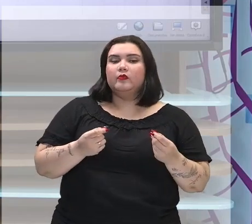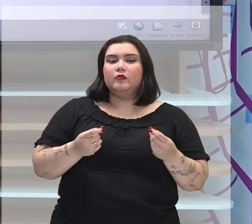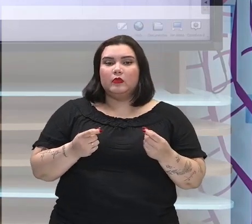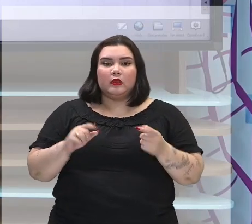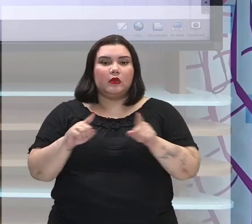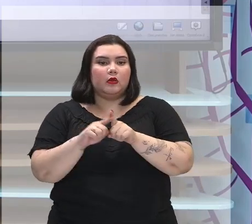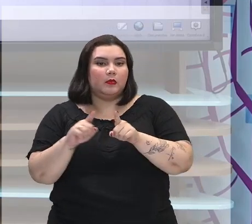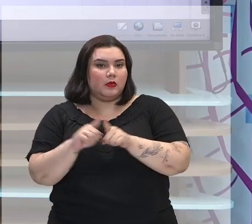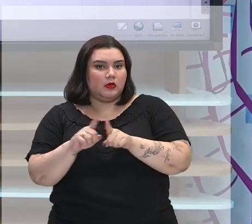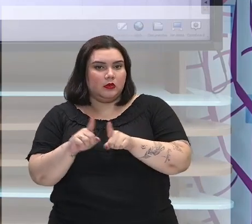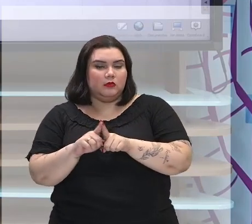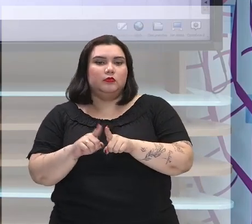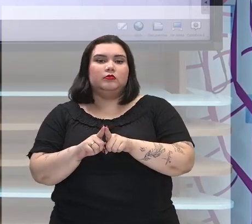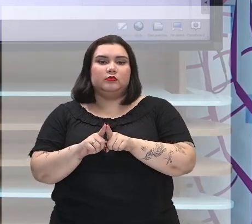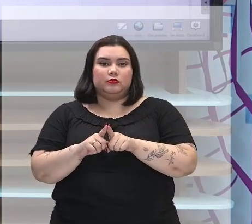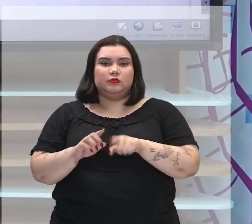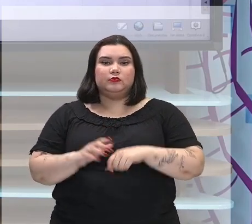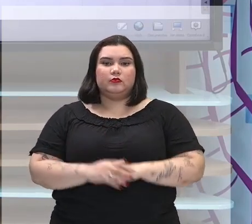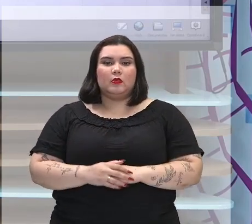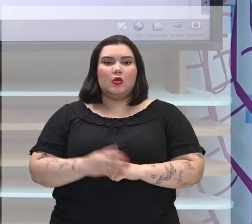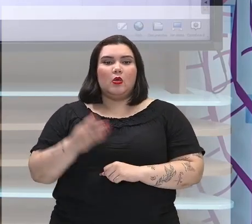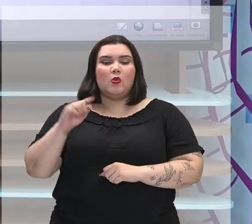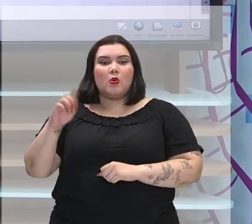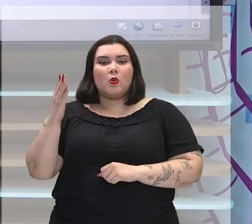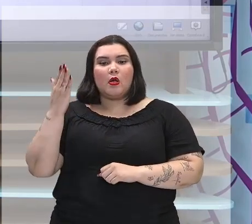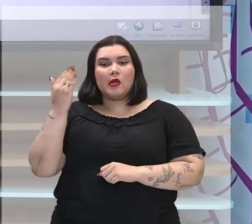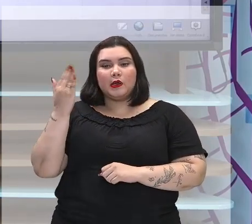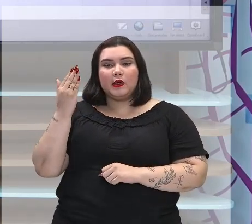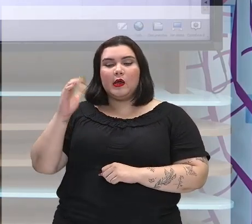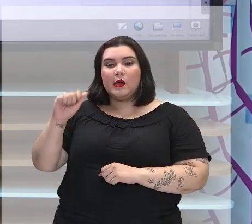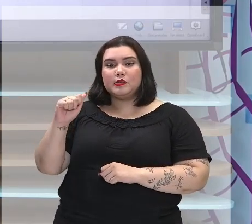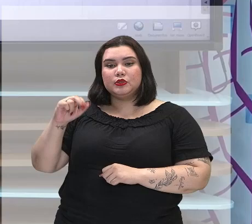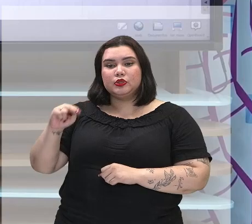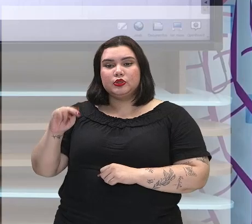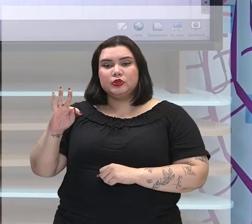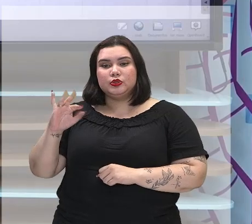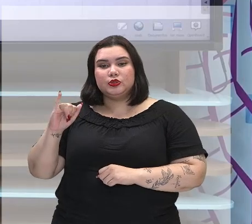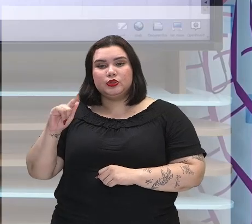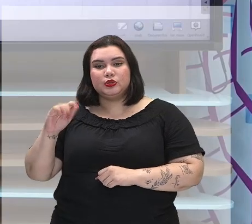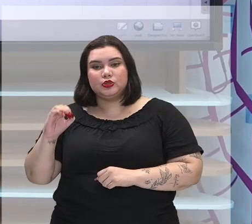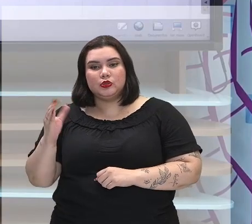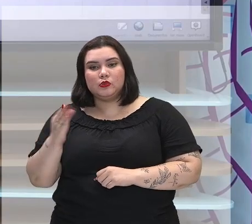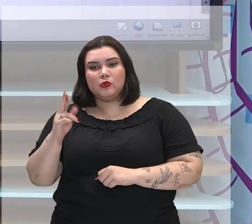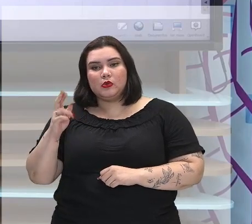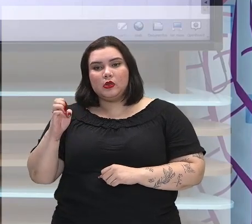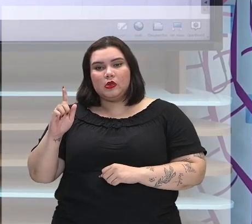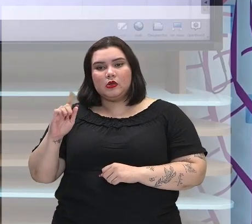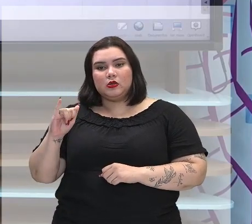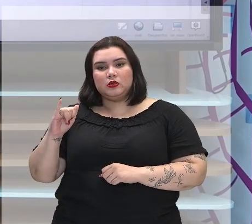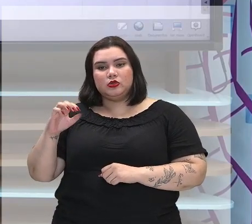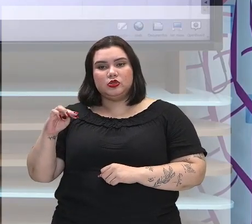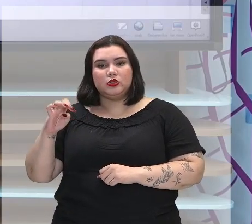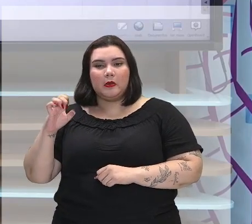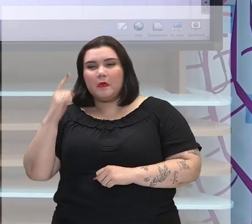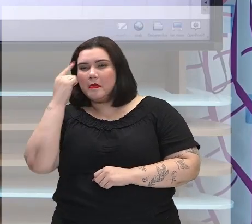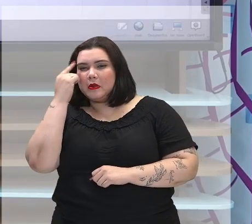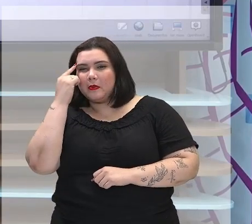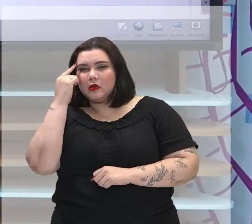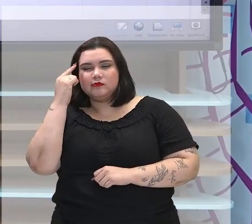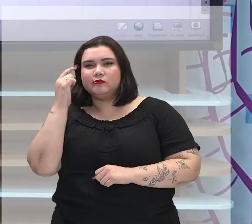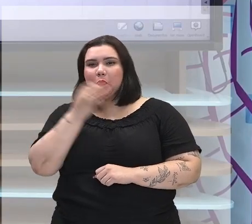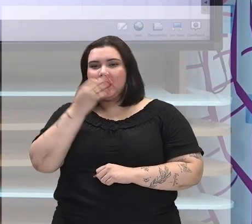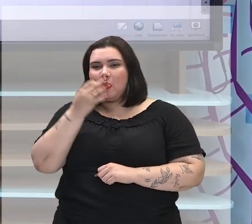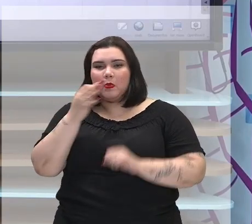pensamento do antigo regime para o pensamento liberal, e assim, dentro do território de São